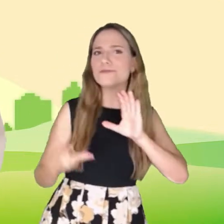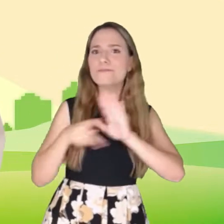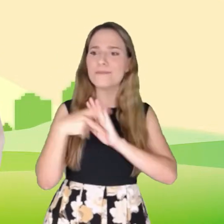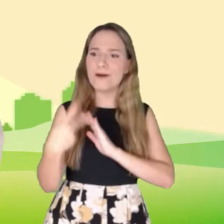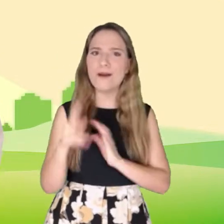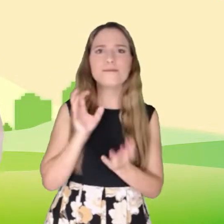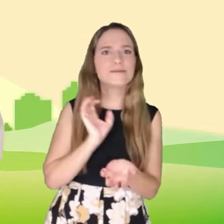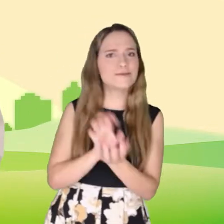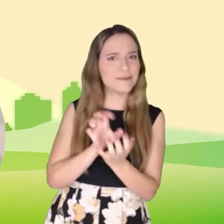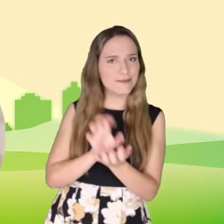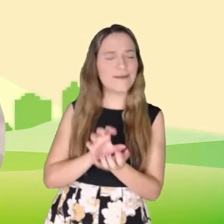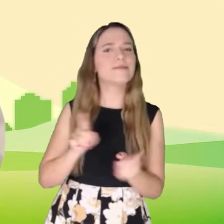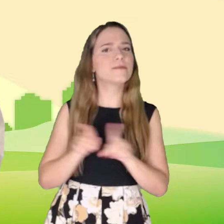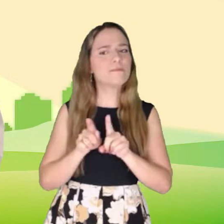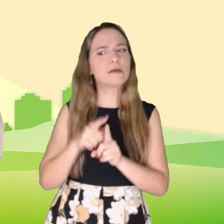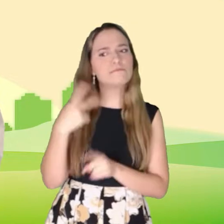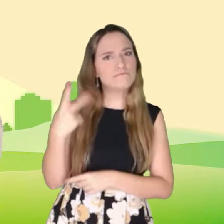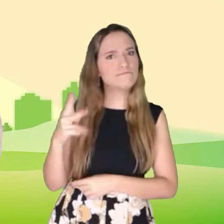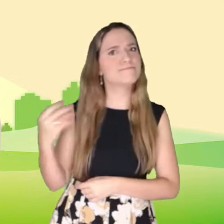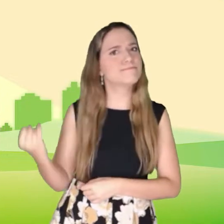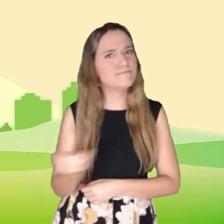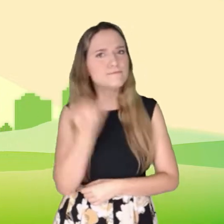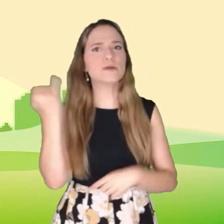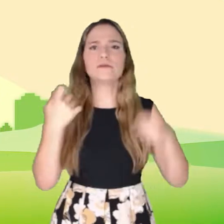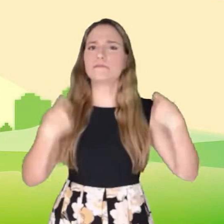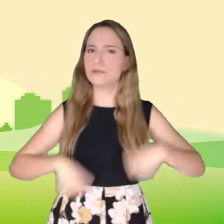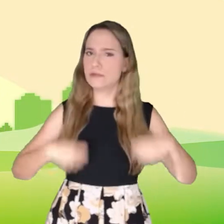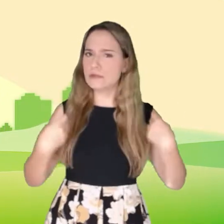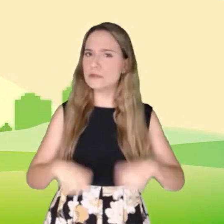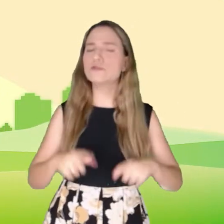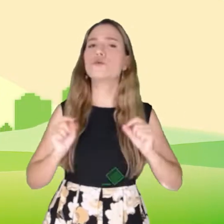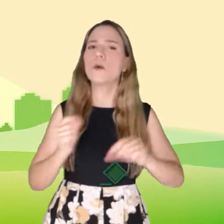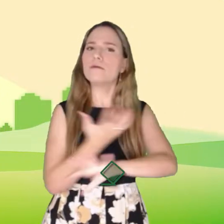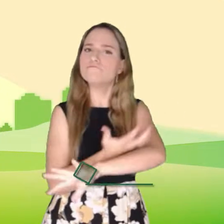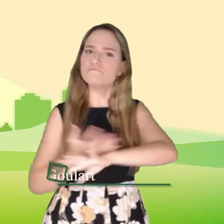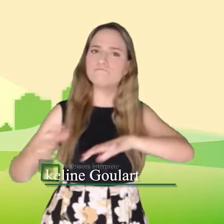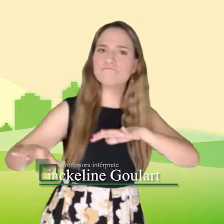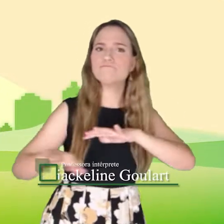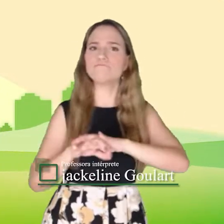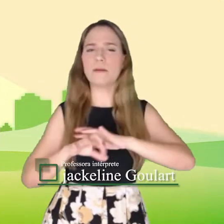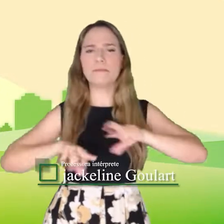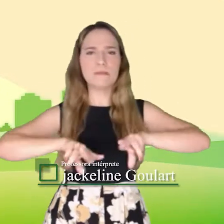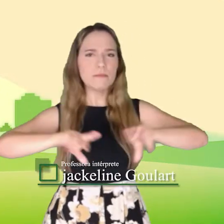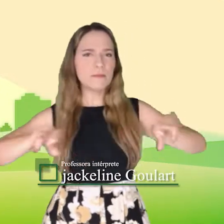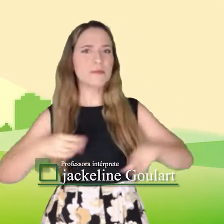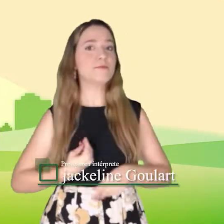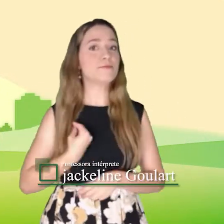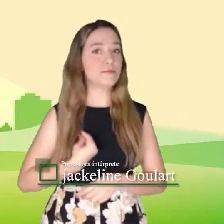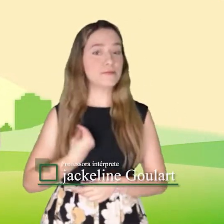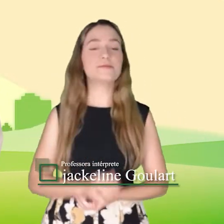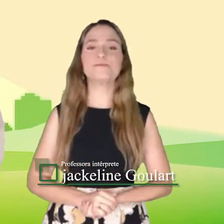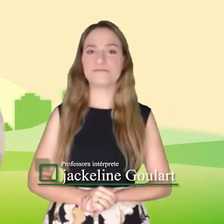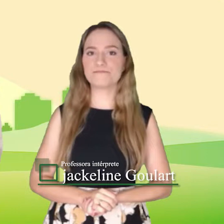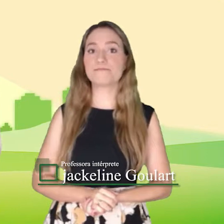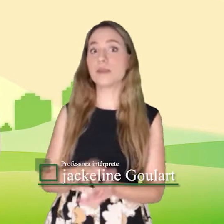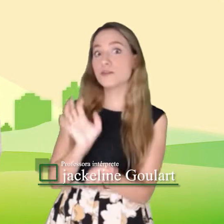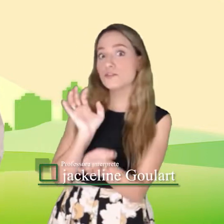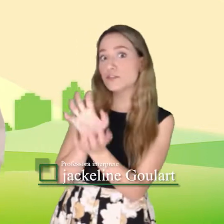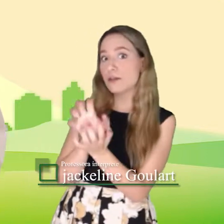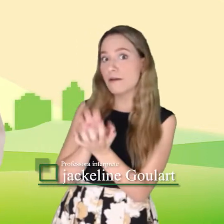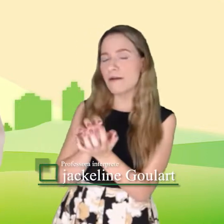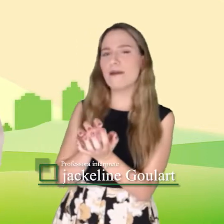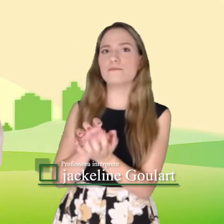desses animais e sua relevância fundamental para os ecossistemas em que vivem. O